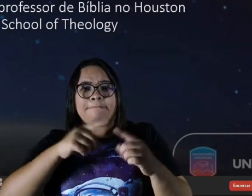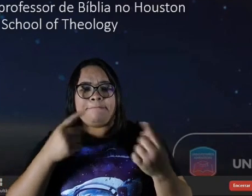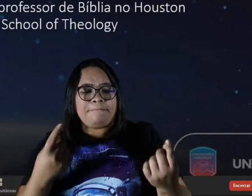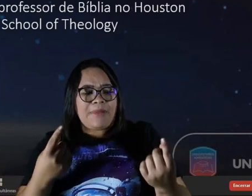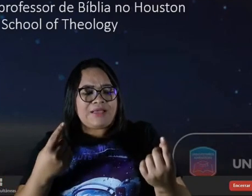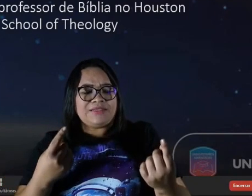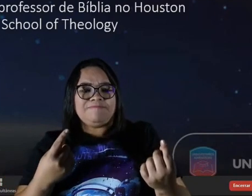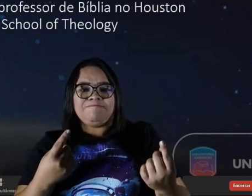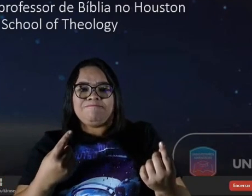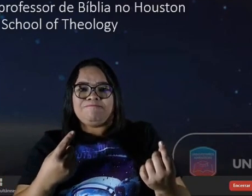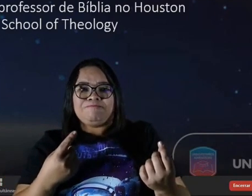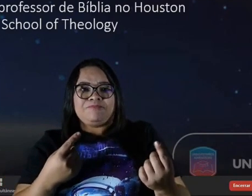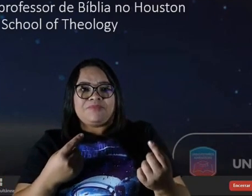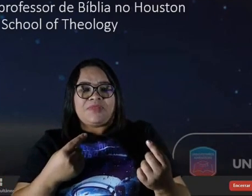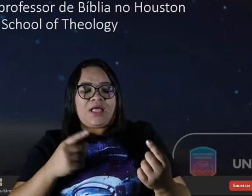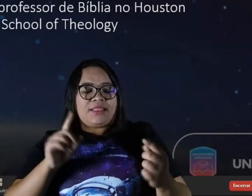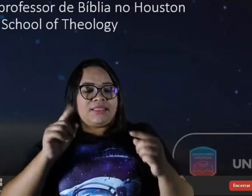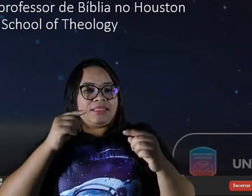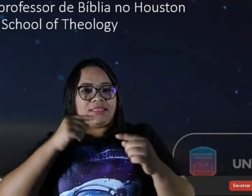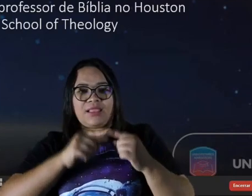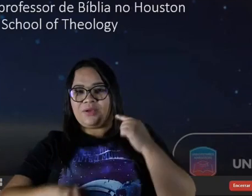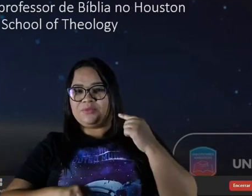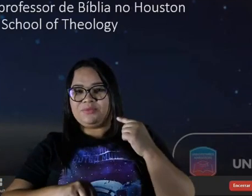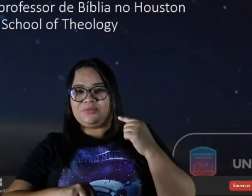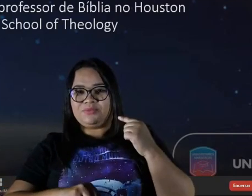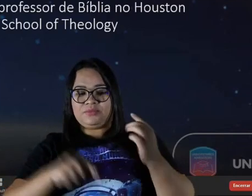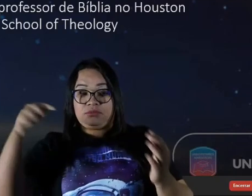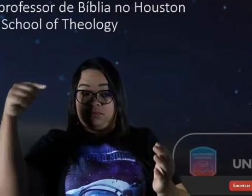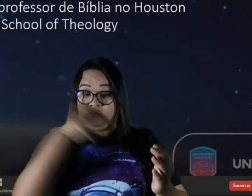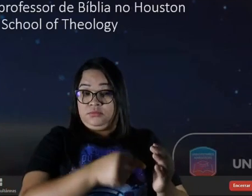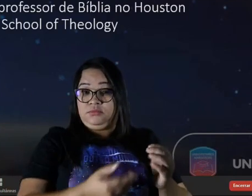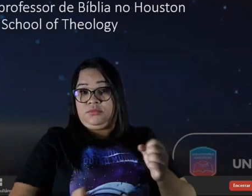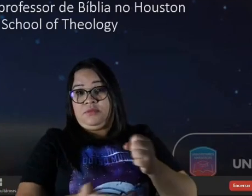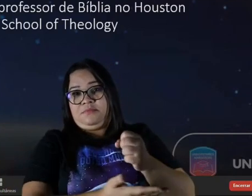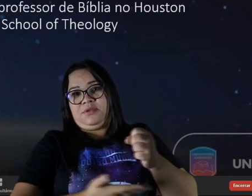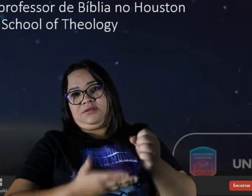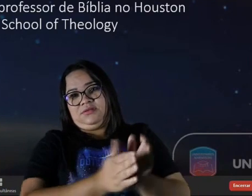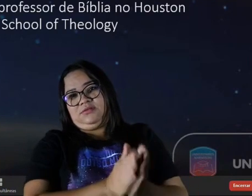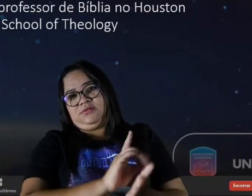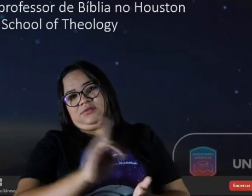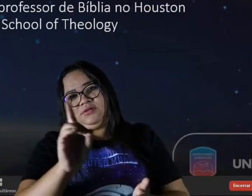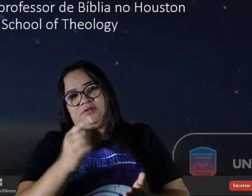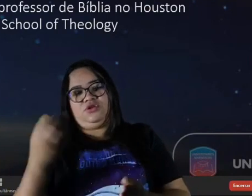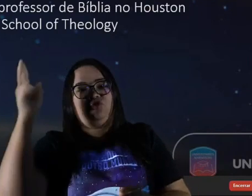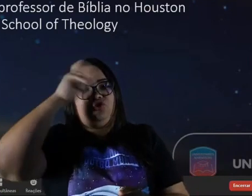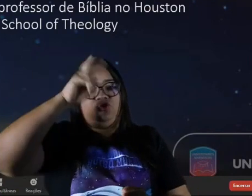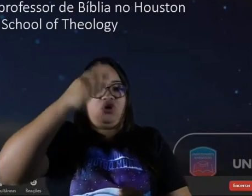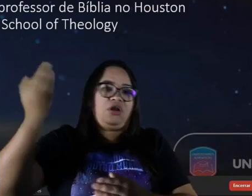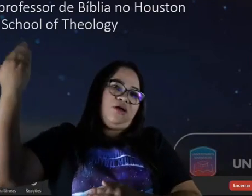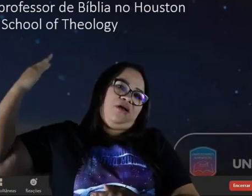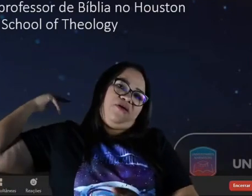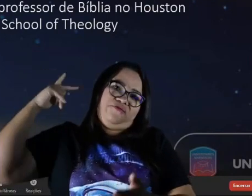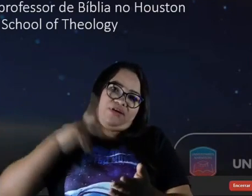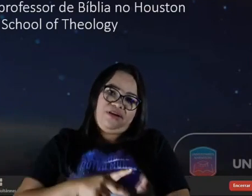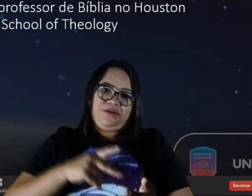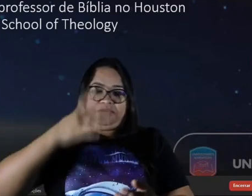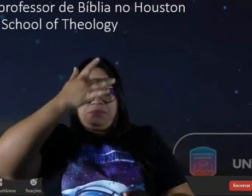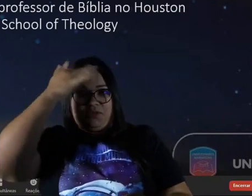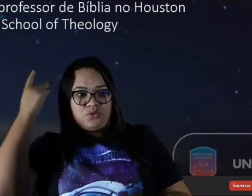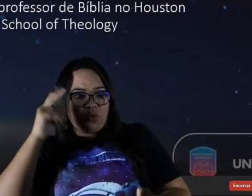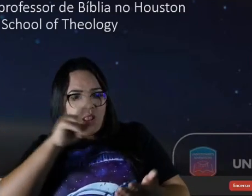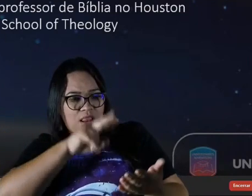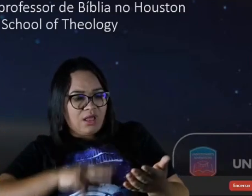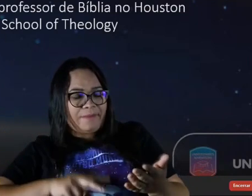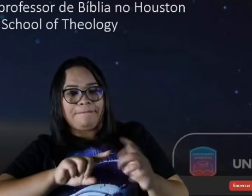completo daquilo que o livro teria a nos dizer desde a sua perspectiva histórica real. Irmãos, eu fico